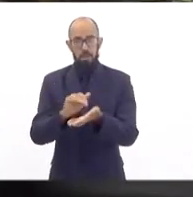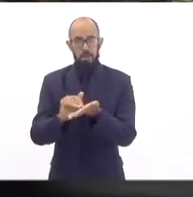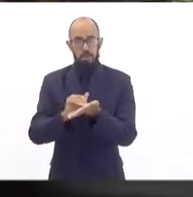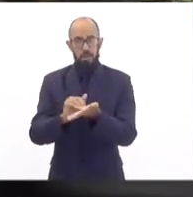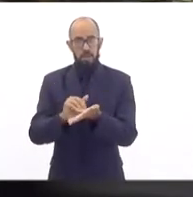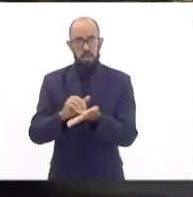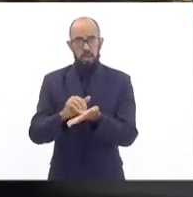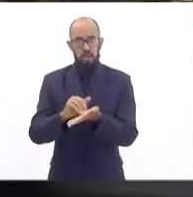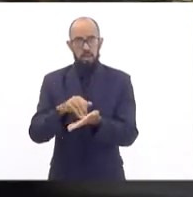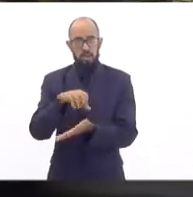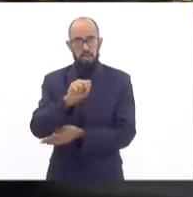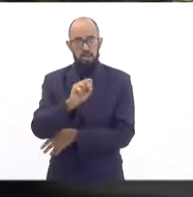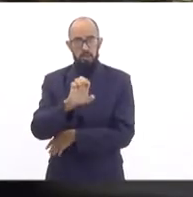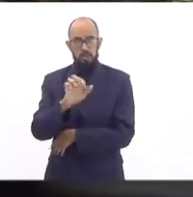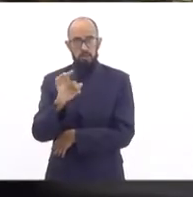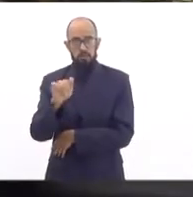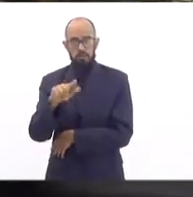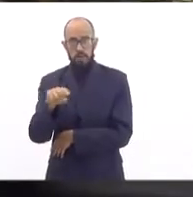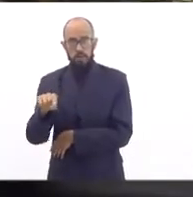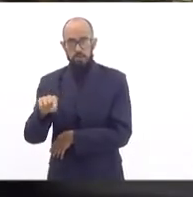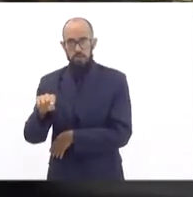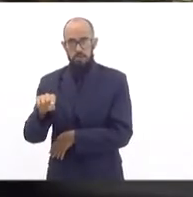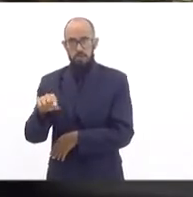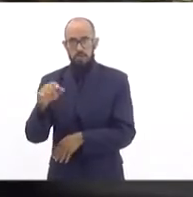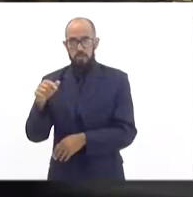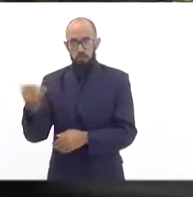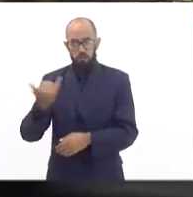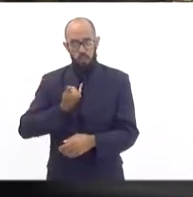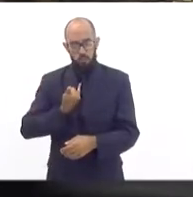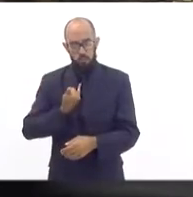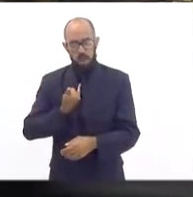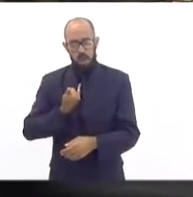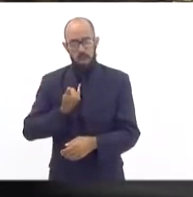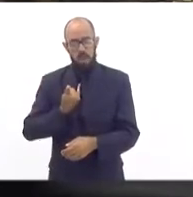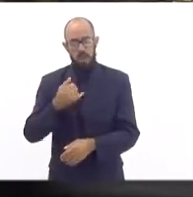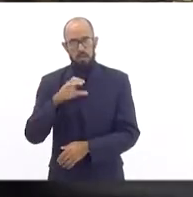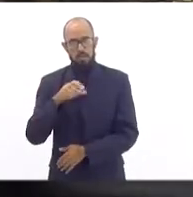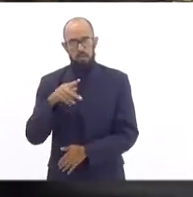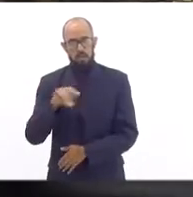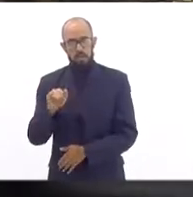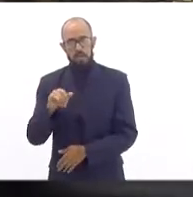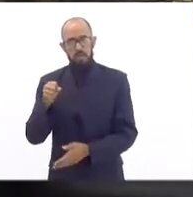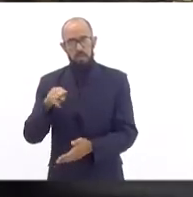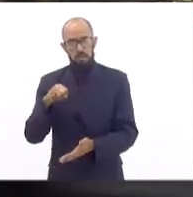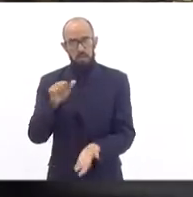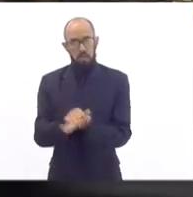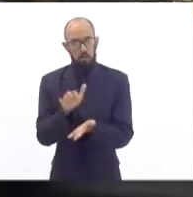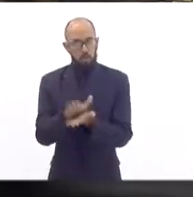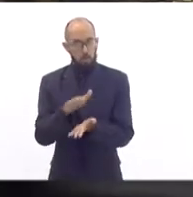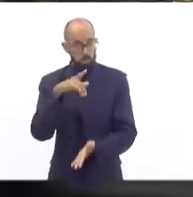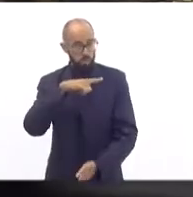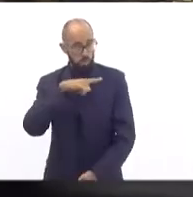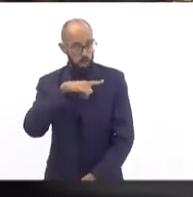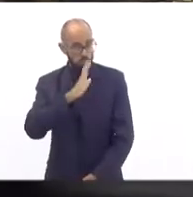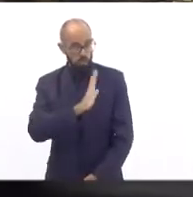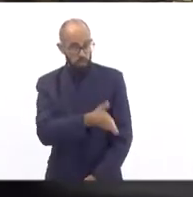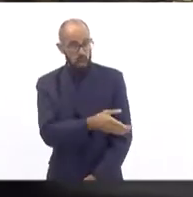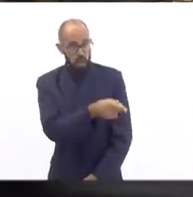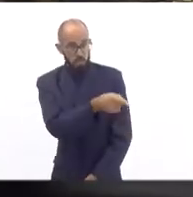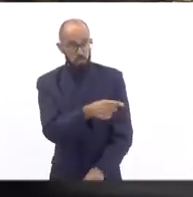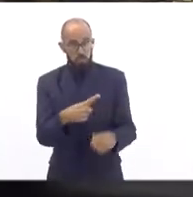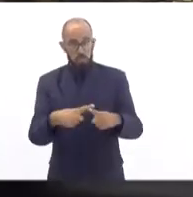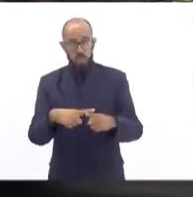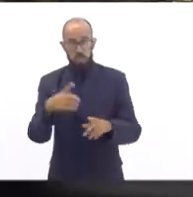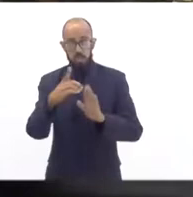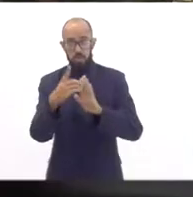momento, mas em algum momento informar essa CPI, se alguma vez foi aplicada alguma multa, já que tem um decreto,